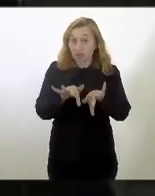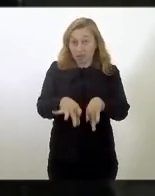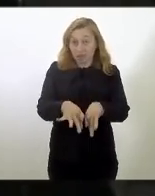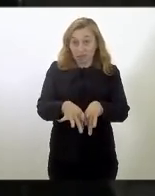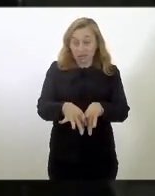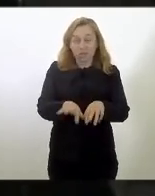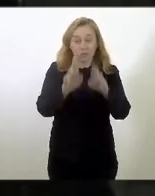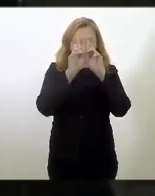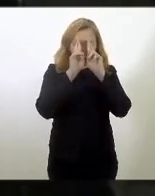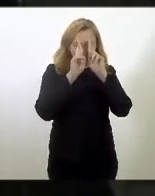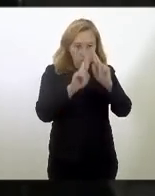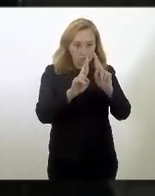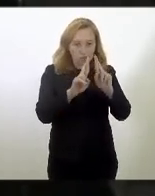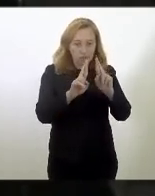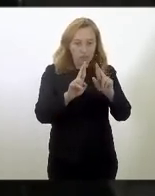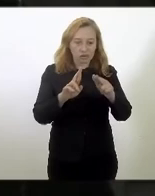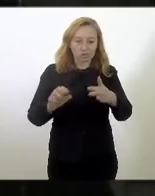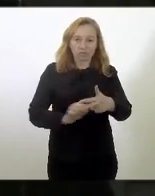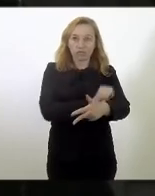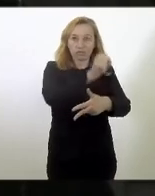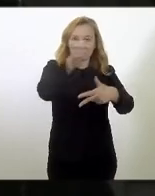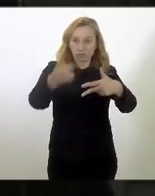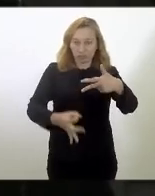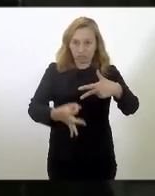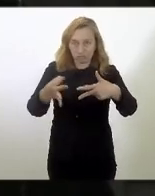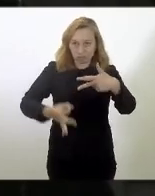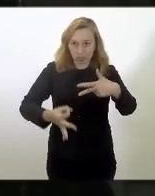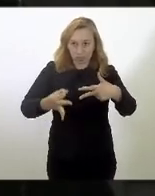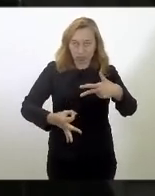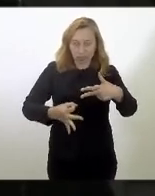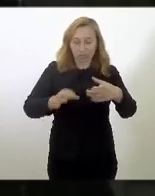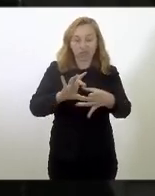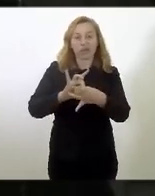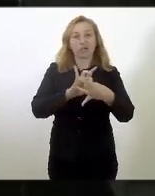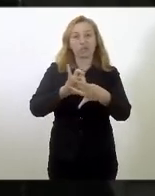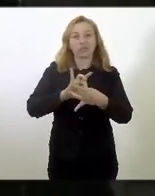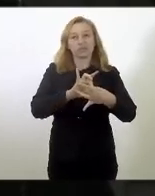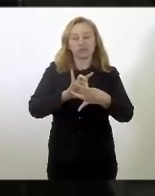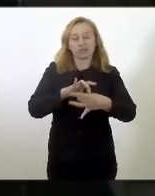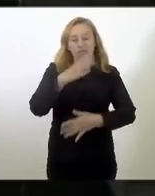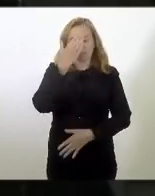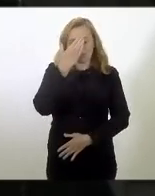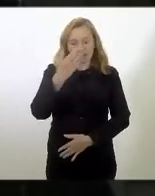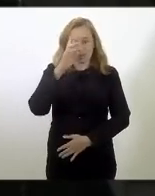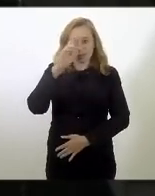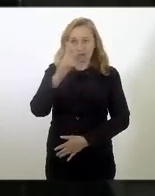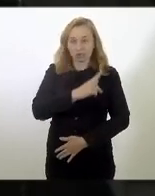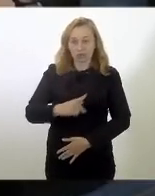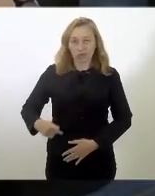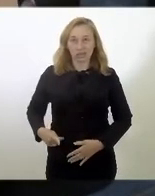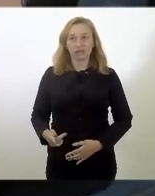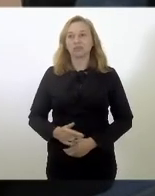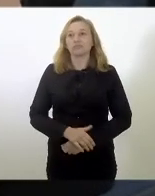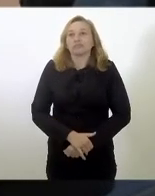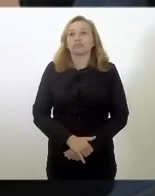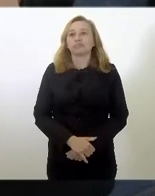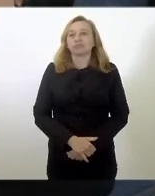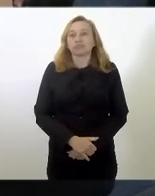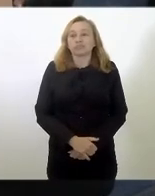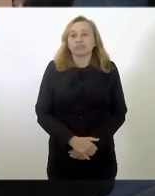o respeito entre os poderes de forma harmônica. Muito obrigado, senhora presidente.